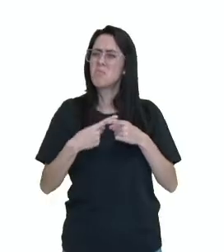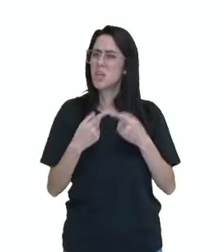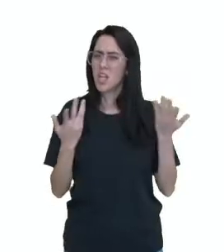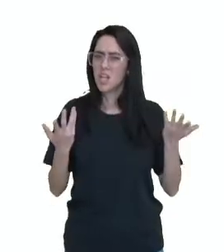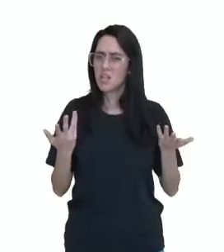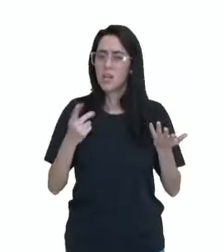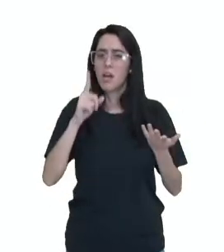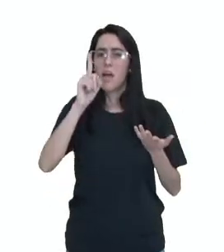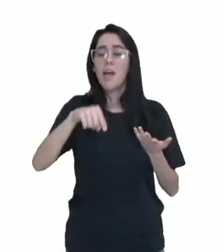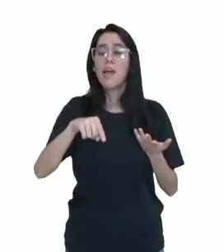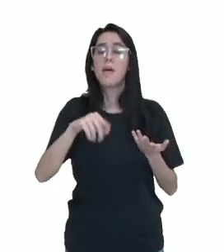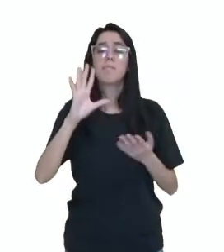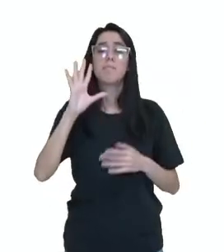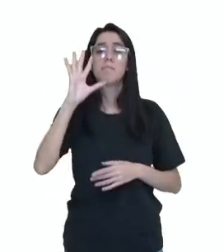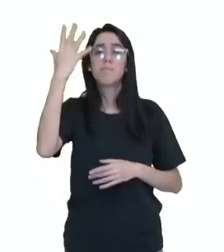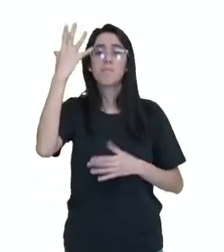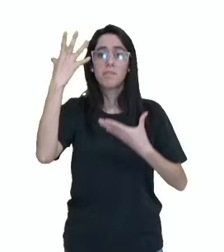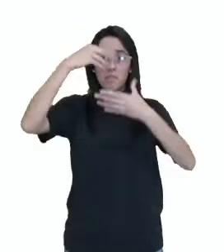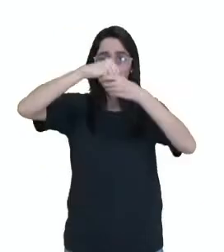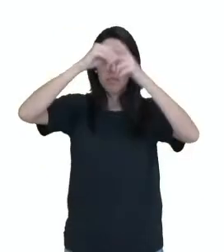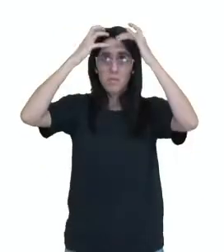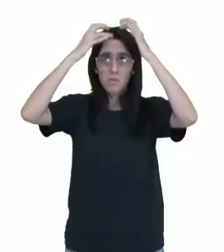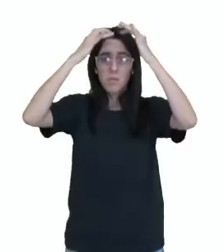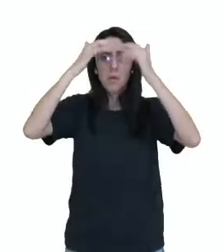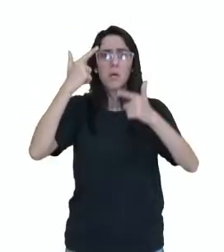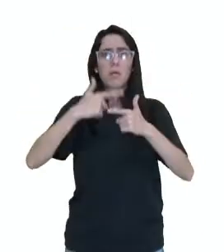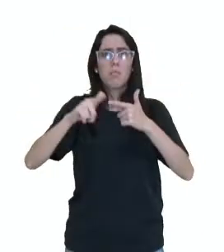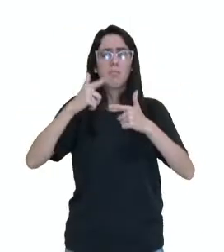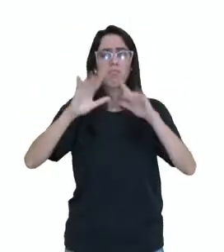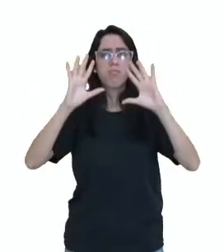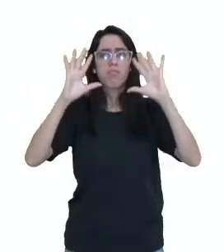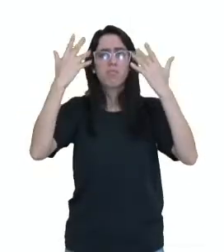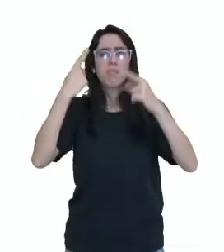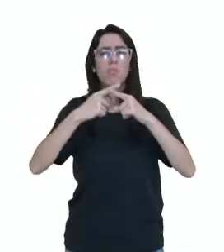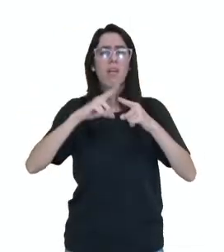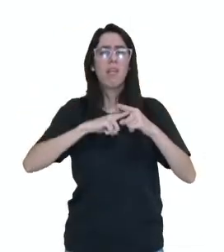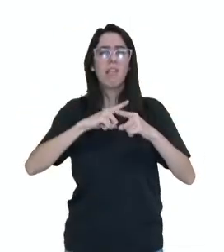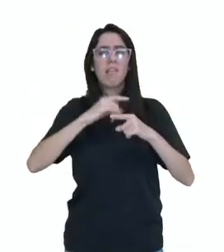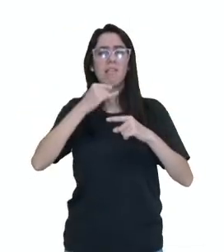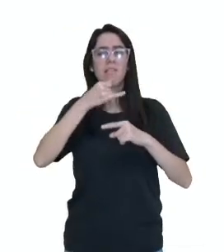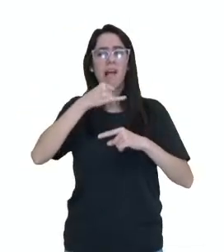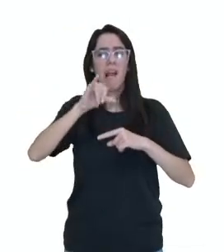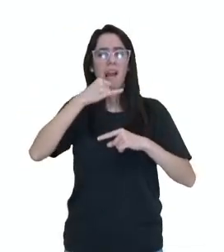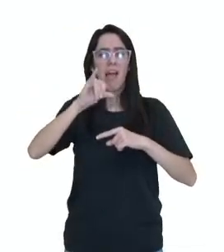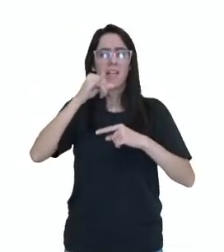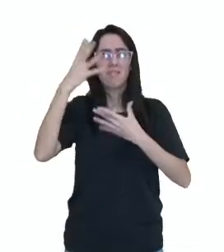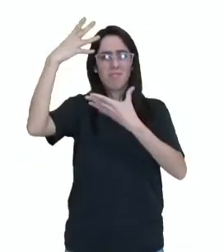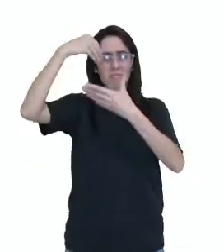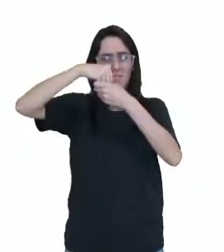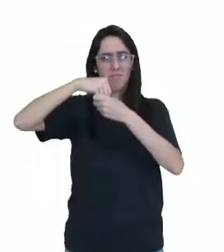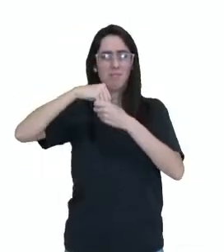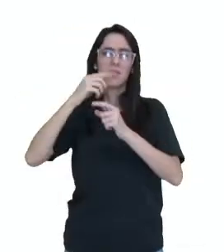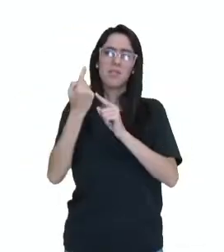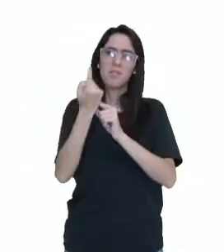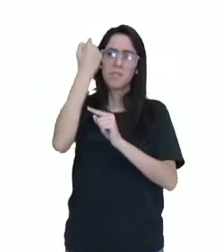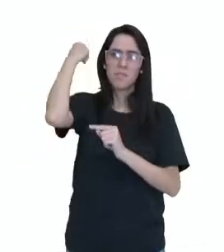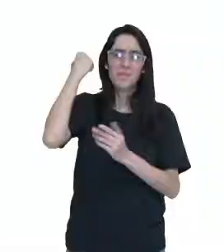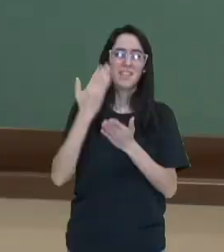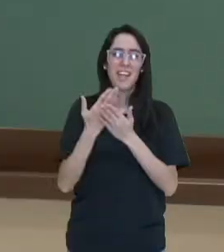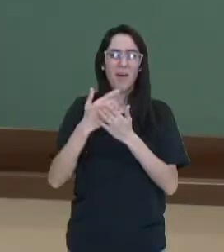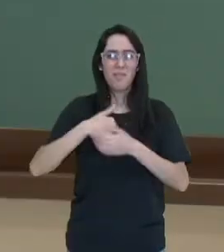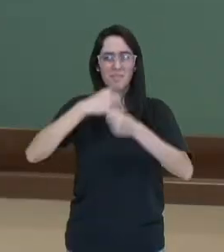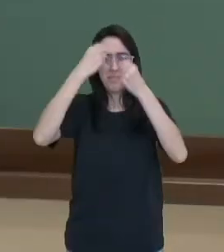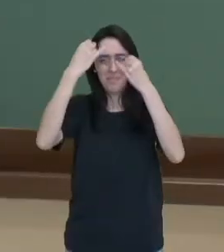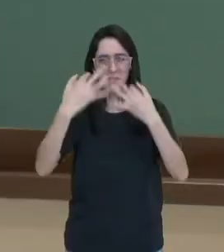São perturbações no cérebro devido a descargas elétricas, né? E eu falei na aula de tecido